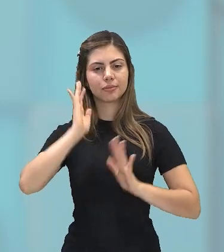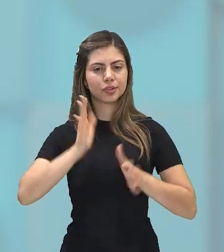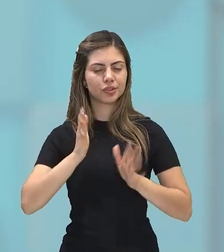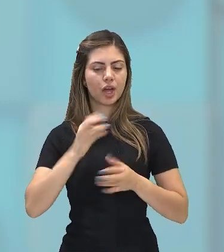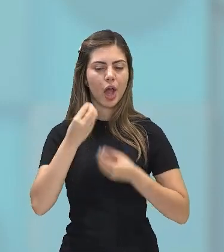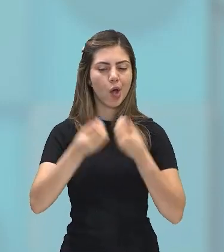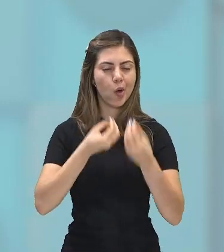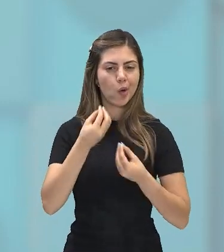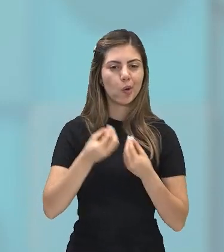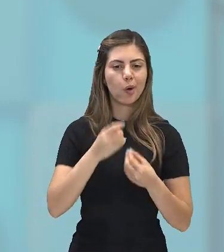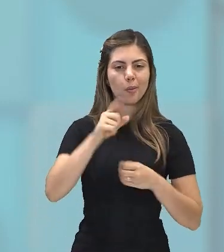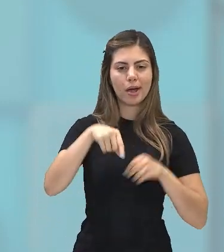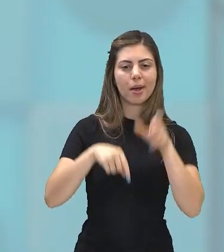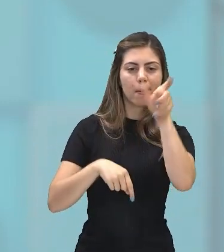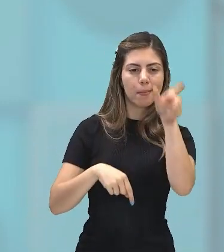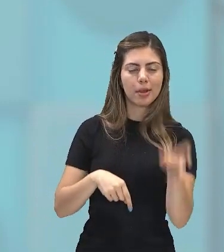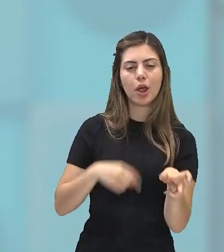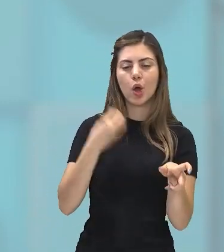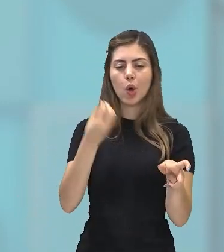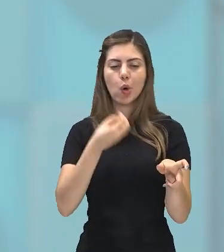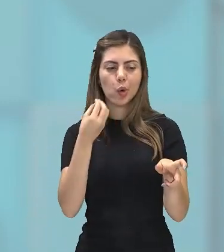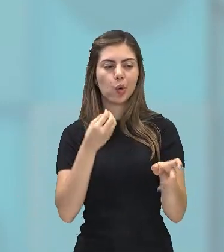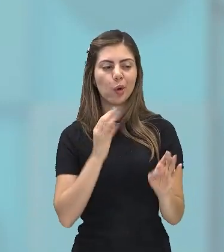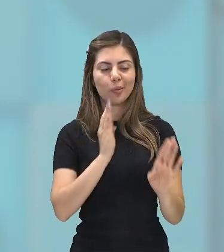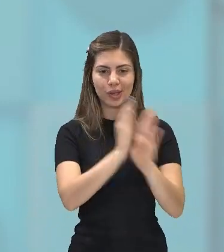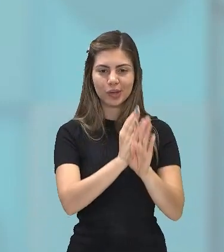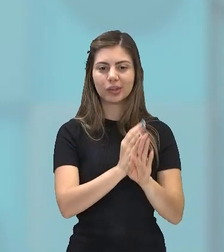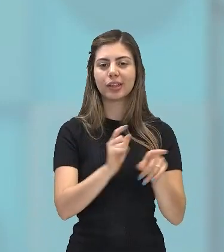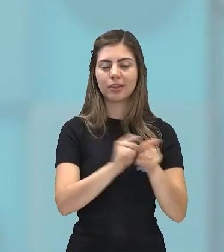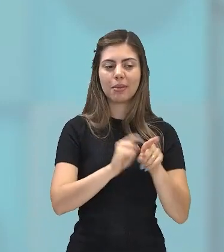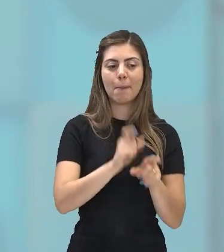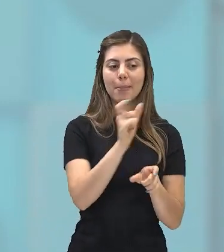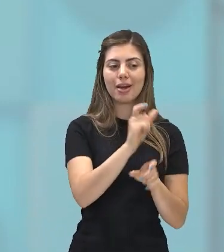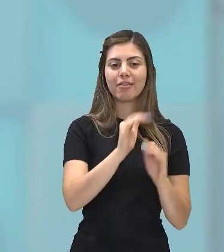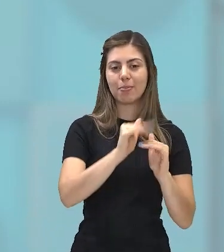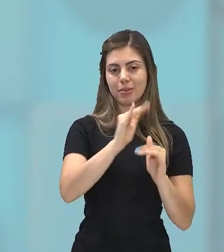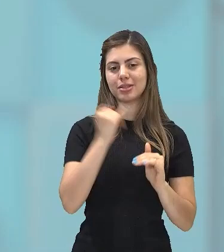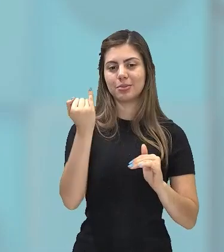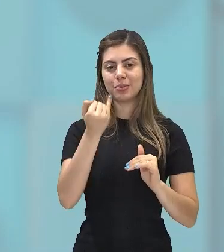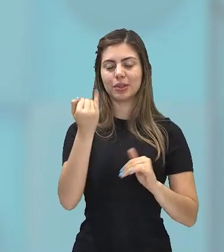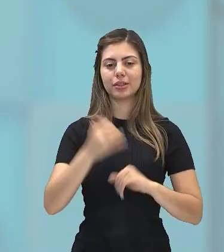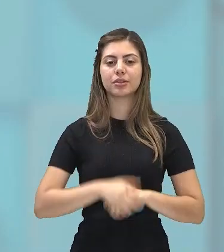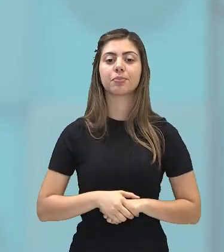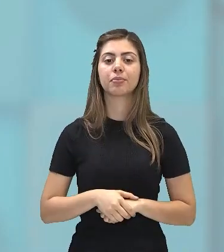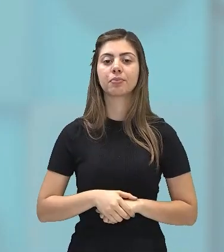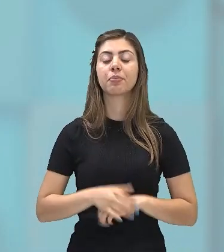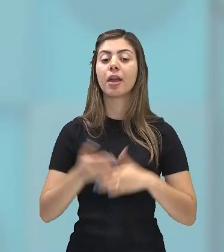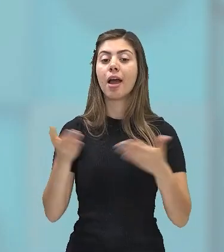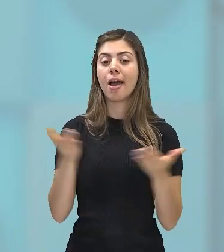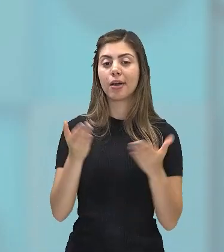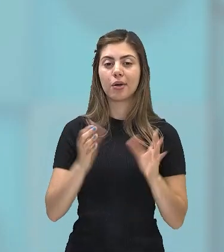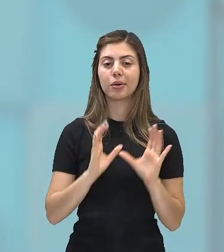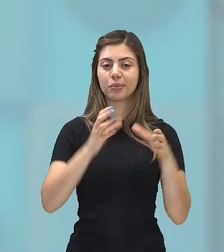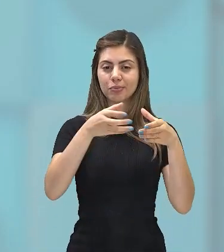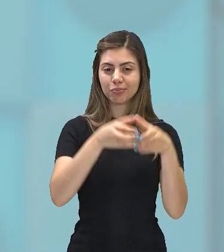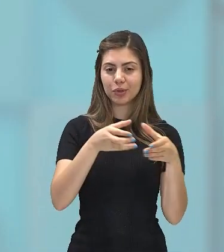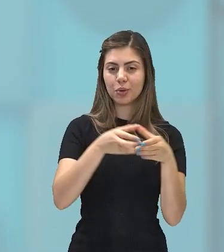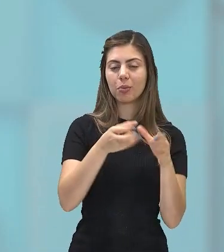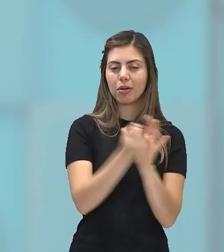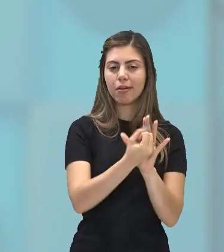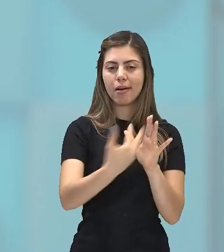processo de o que é o sujeito, como defini-lo, qual é o seu núcleo. Então, agora vamos começar a classificação do sujeito. Tudo